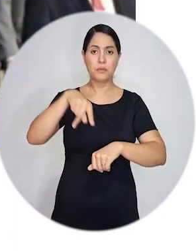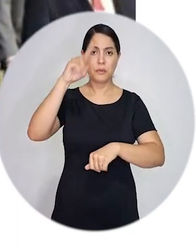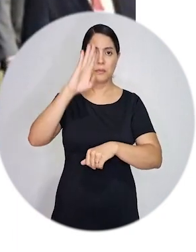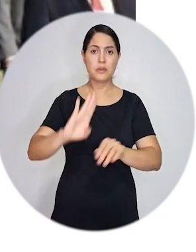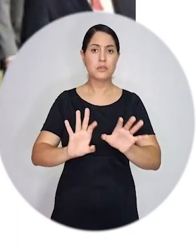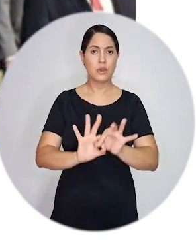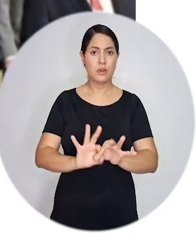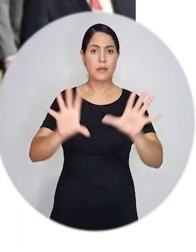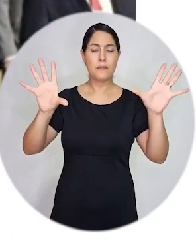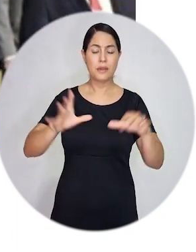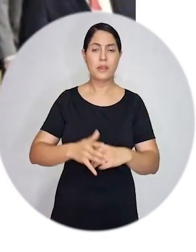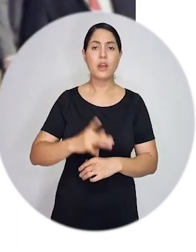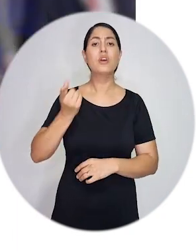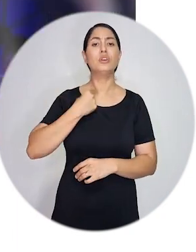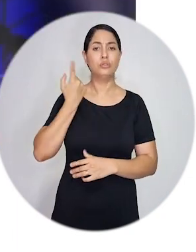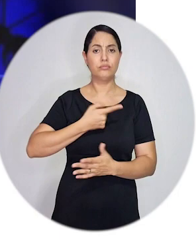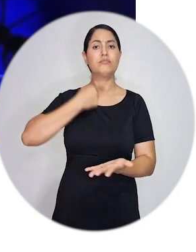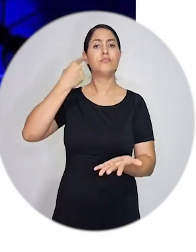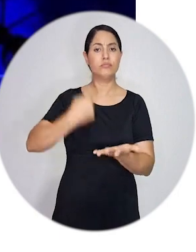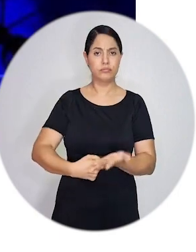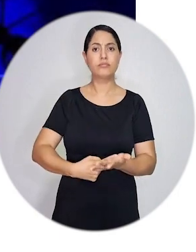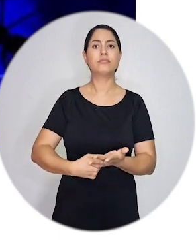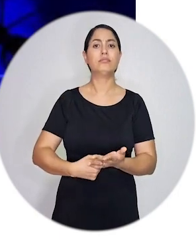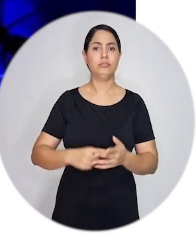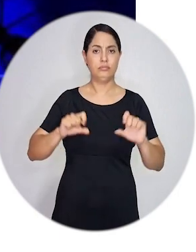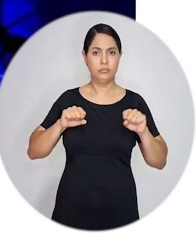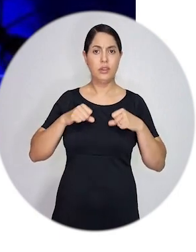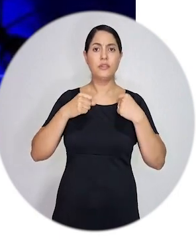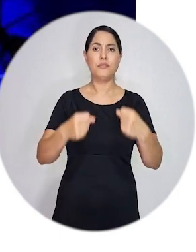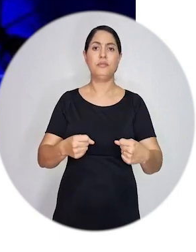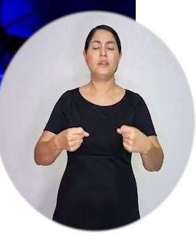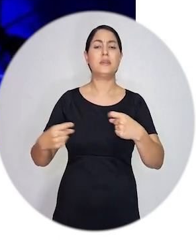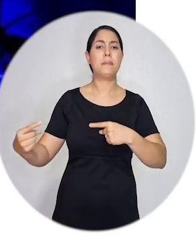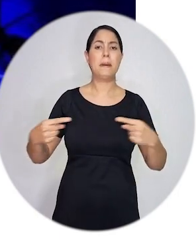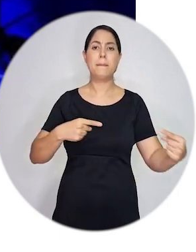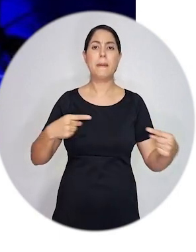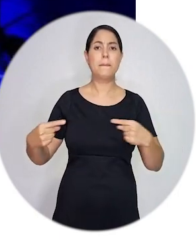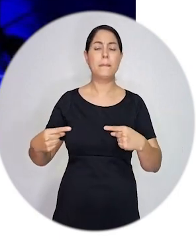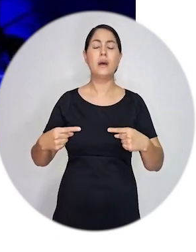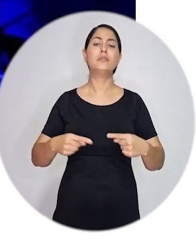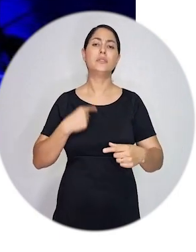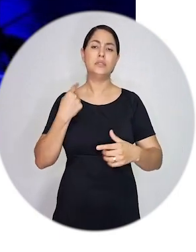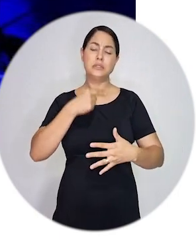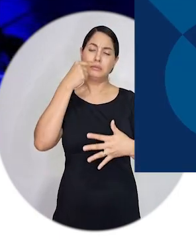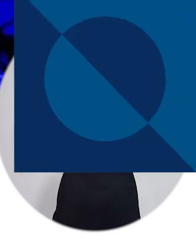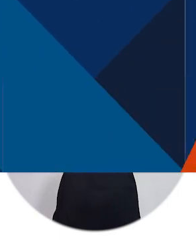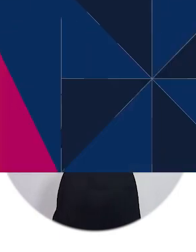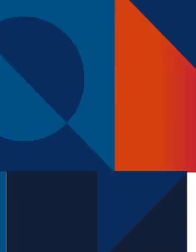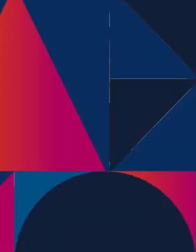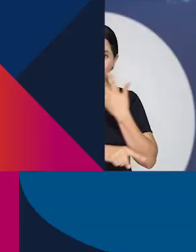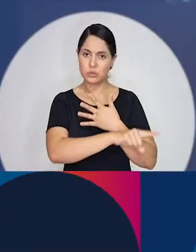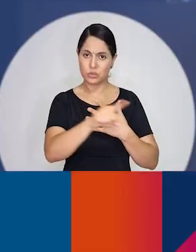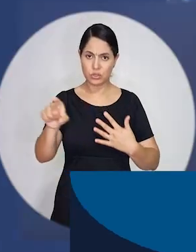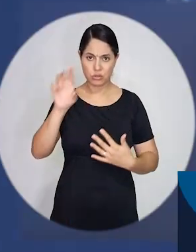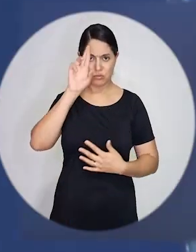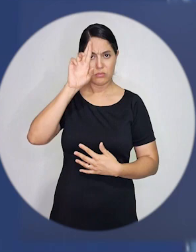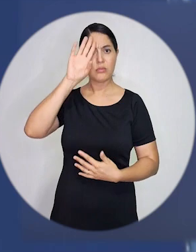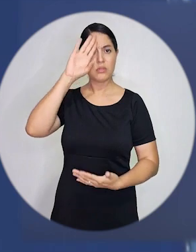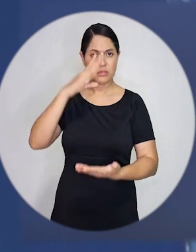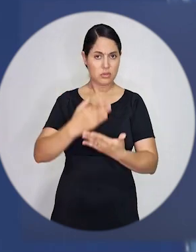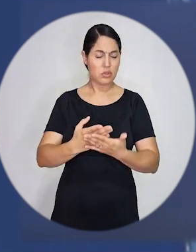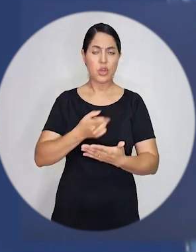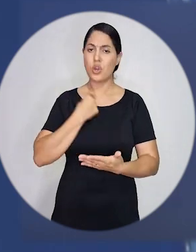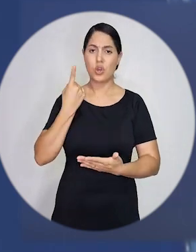brasileiro. Temos compromisso com a ampla defesa e com o devido processo legal. Desses princípios, acreditem os senhores